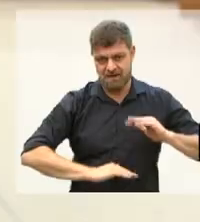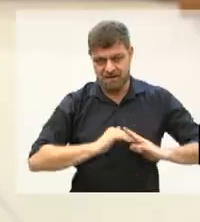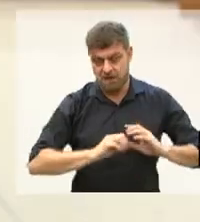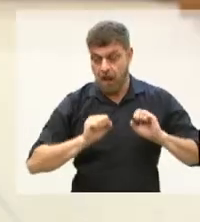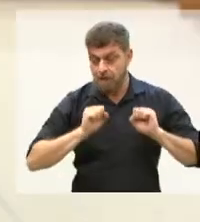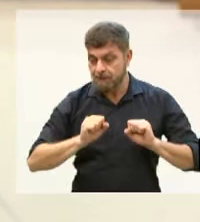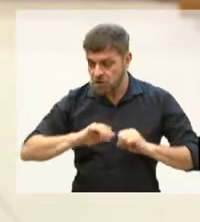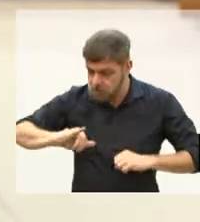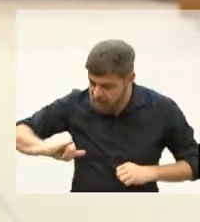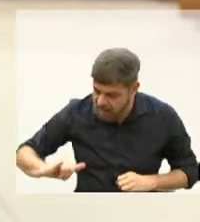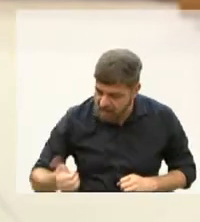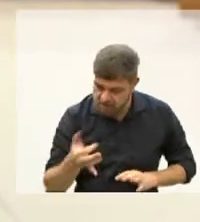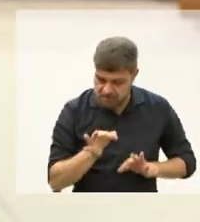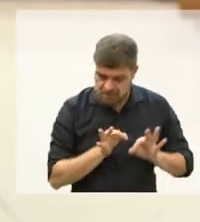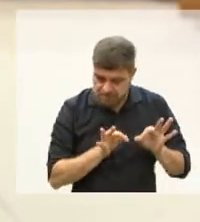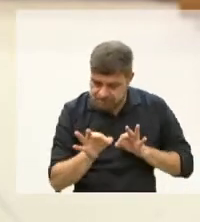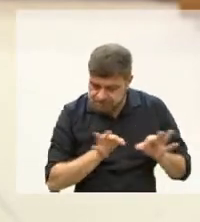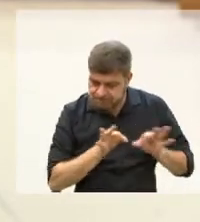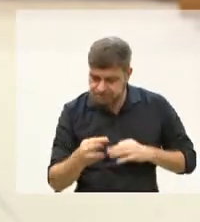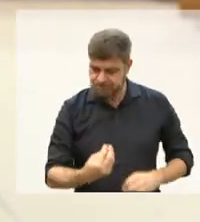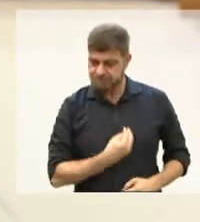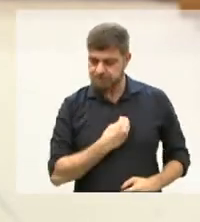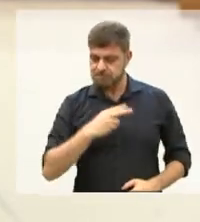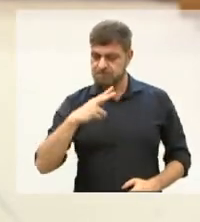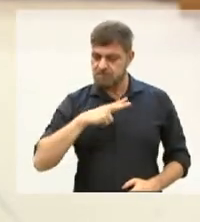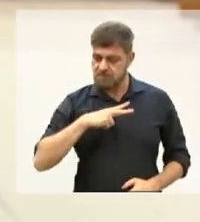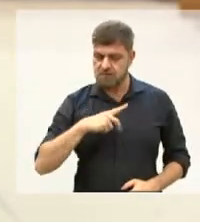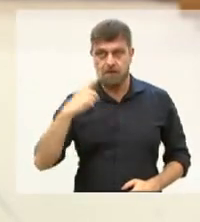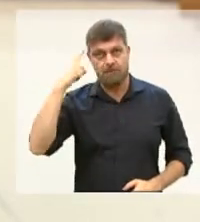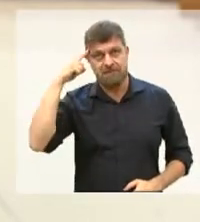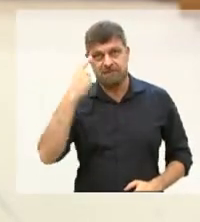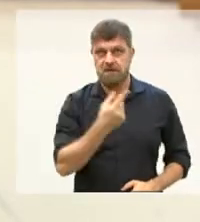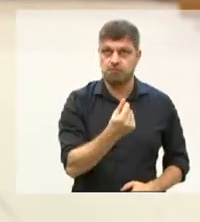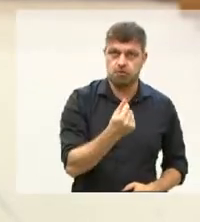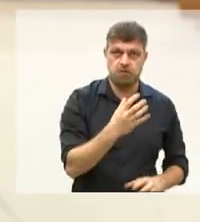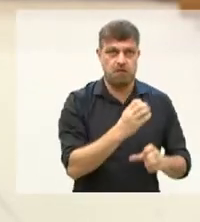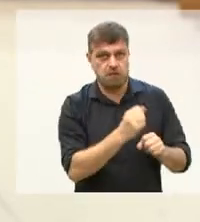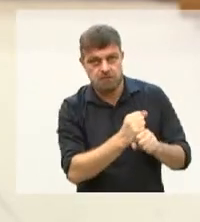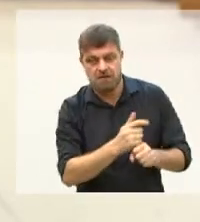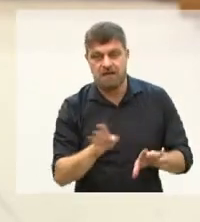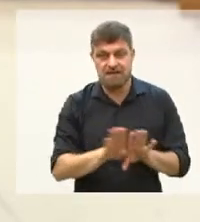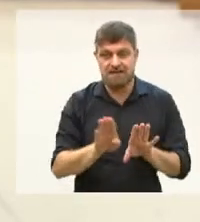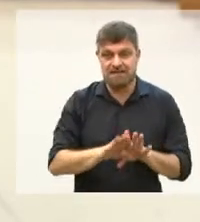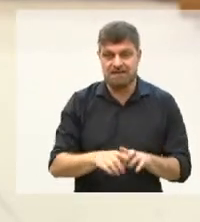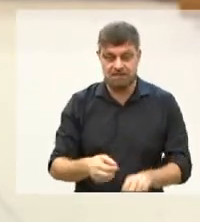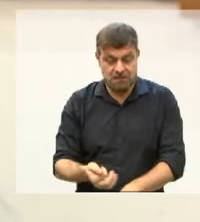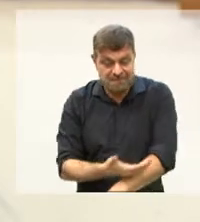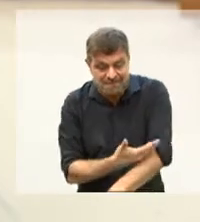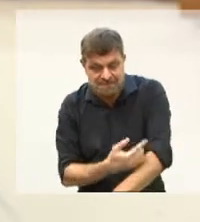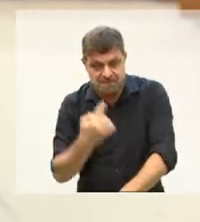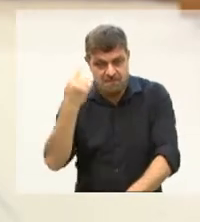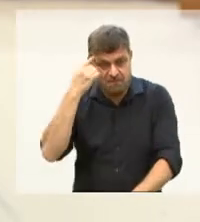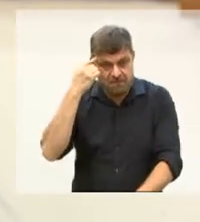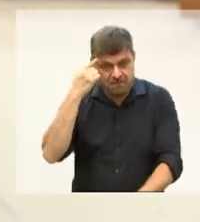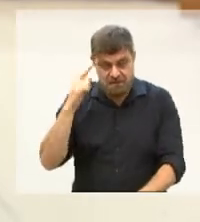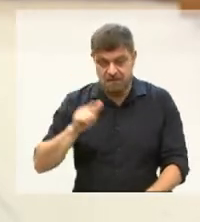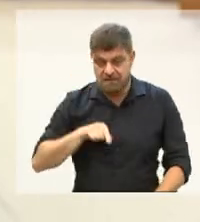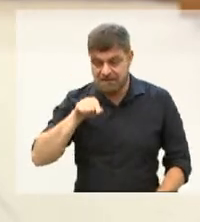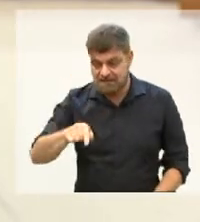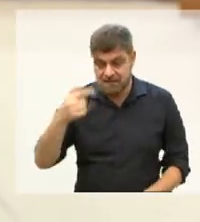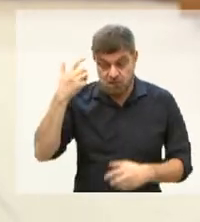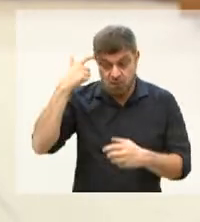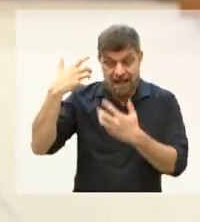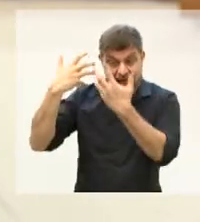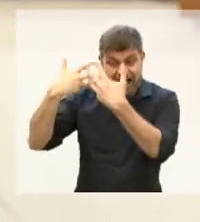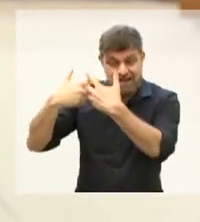organizar a sua vida pessoal, financeira, emocional, de acordo com o raciocínio lógico